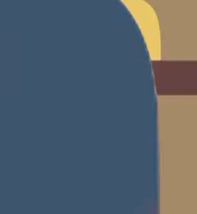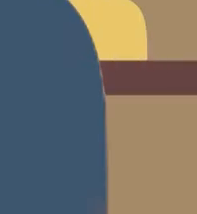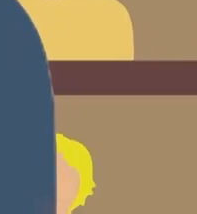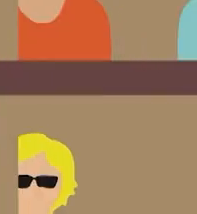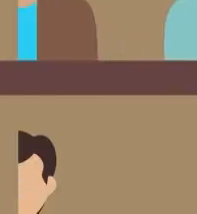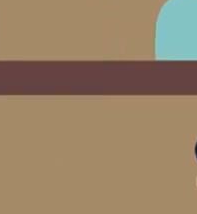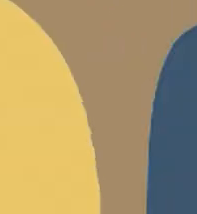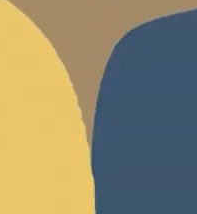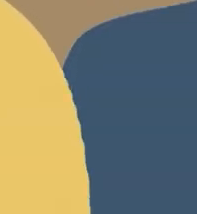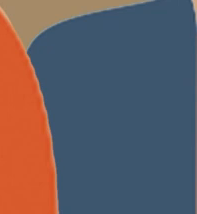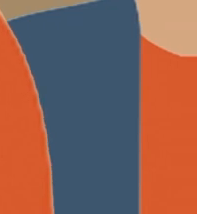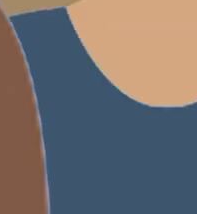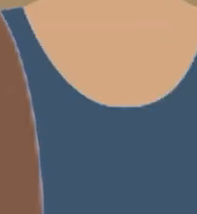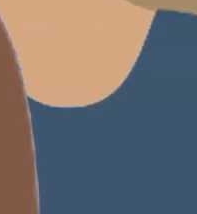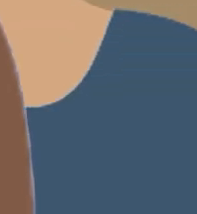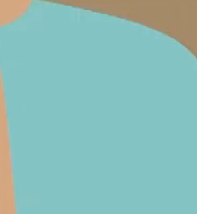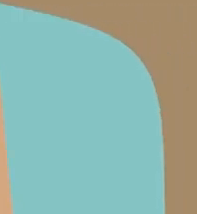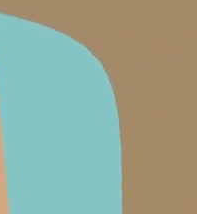Música